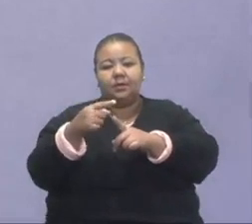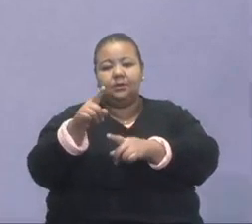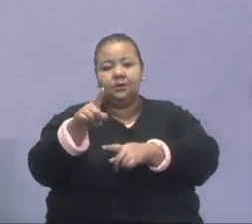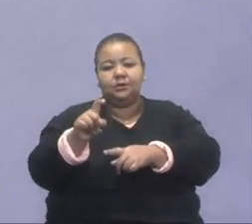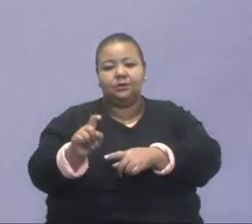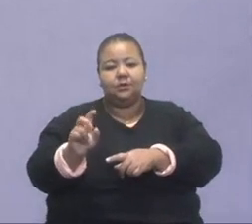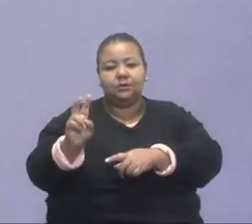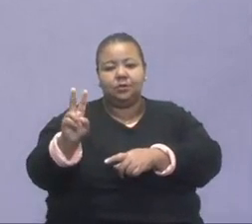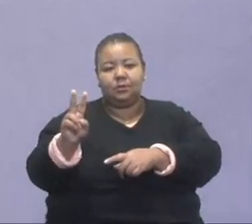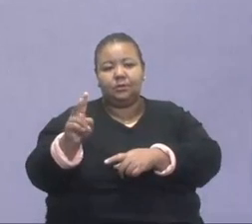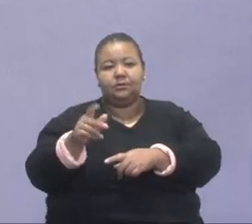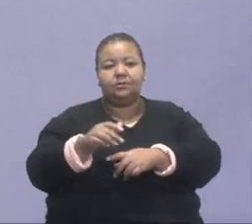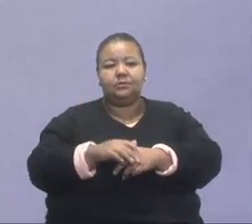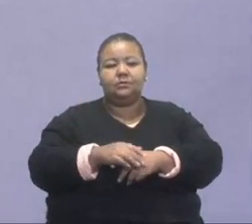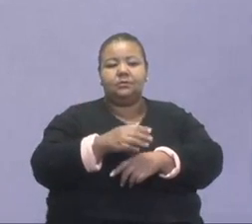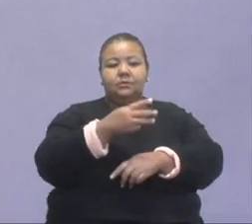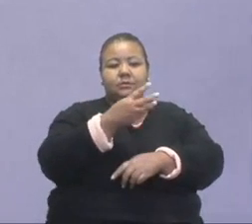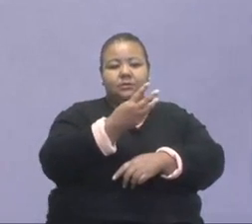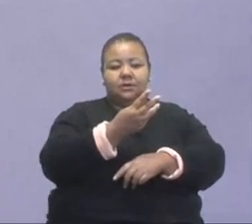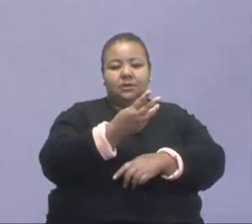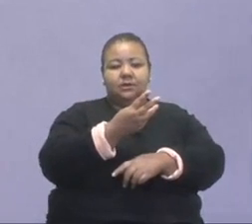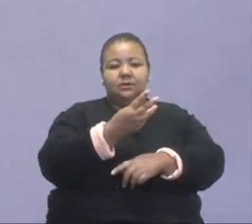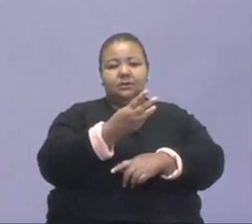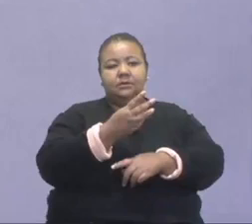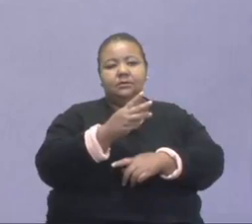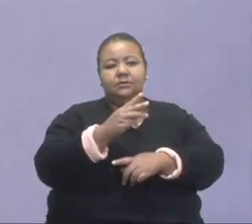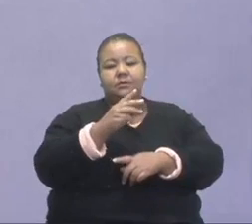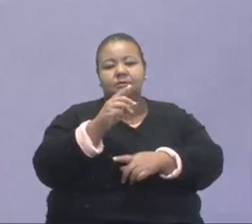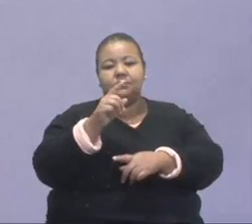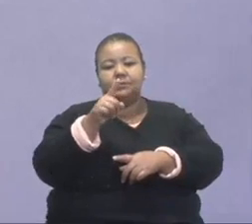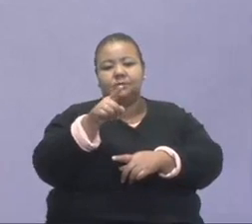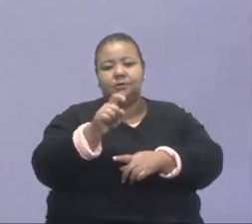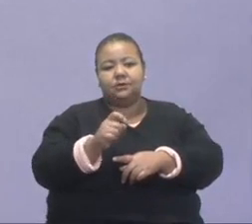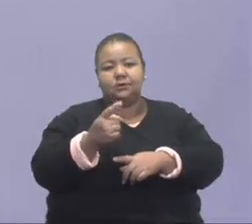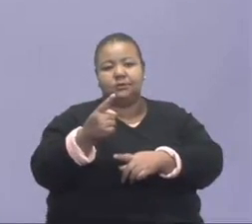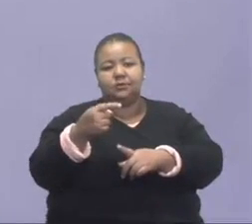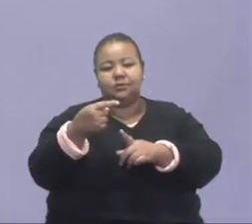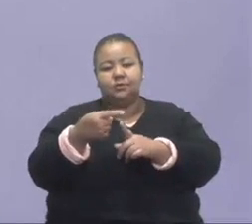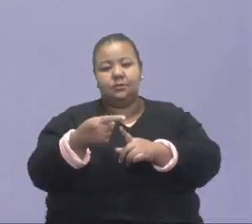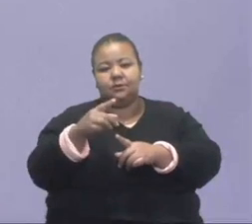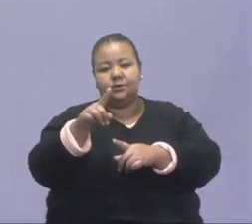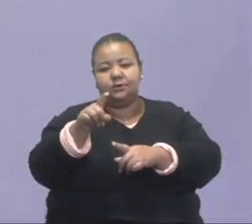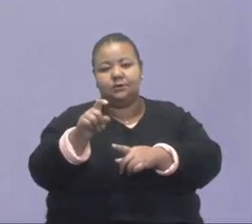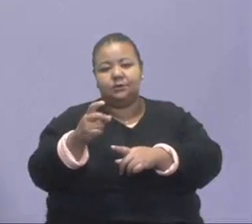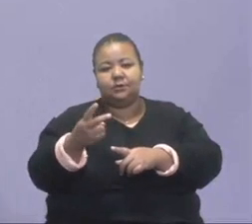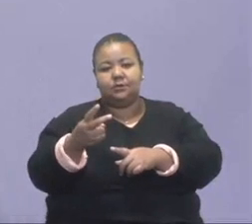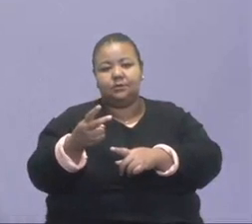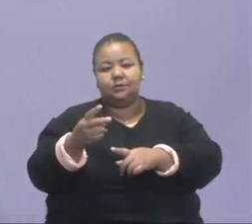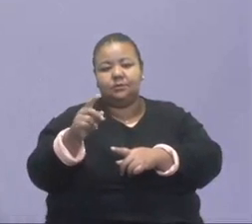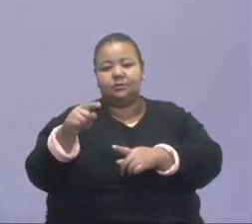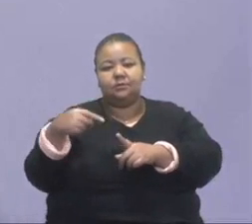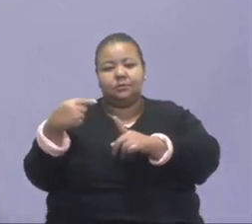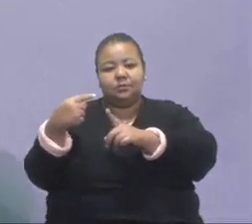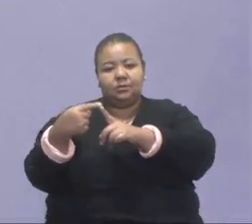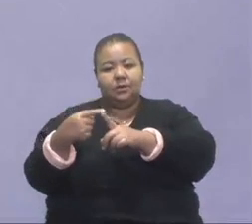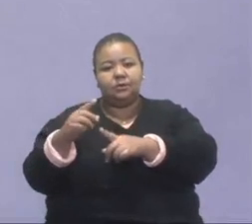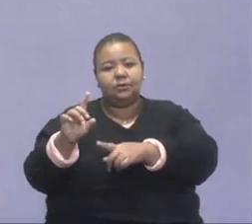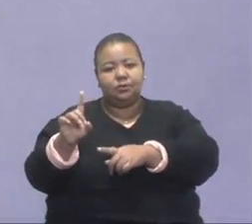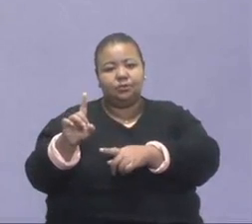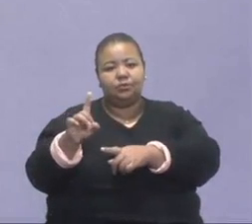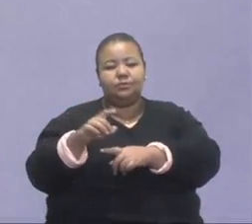x2. Nós temos aqui 3 vezes o x. Esse aqui é o meu x. x1 mais x2 mais